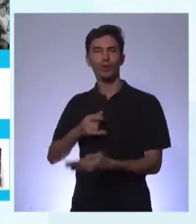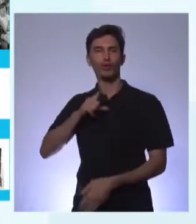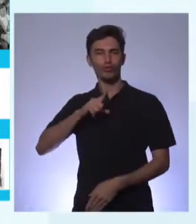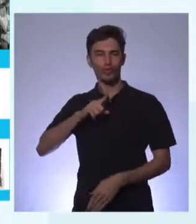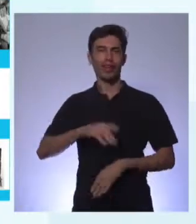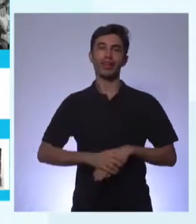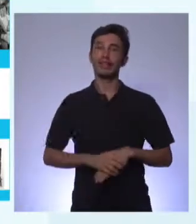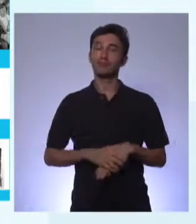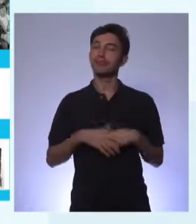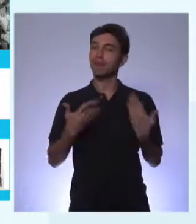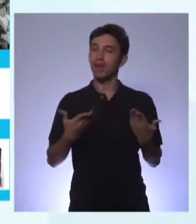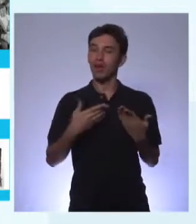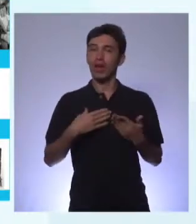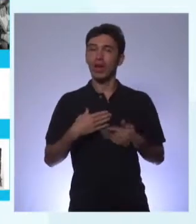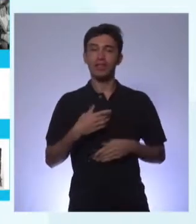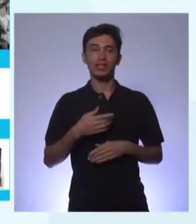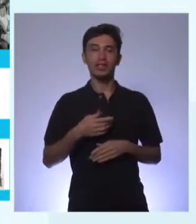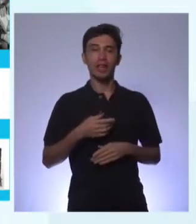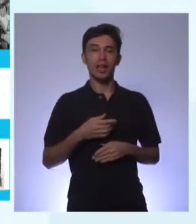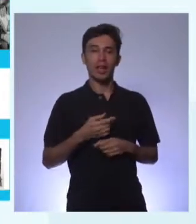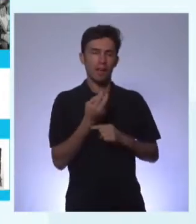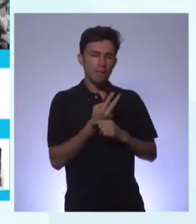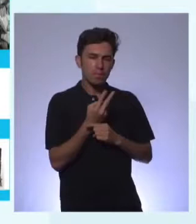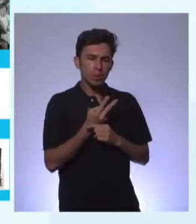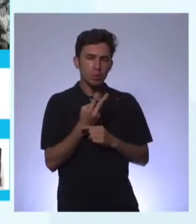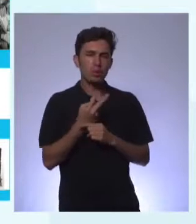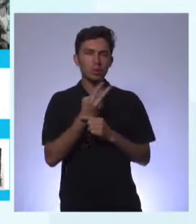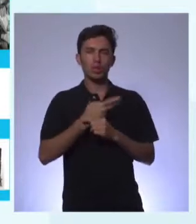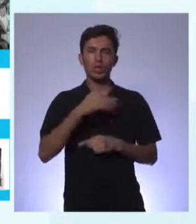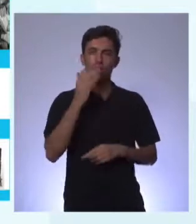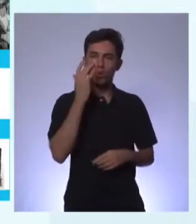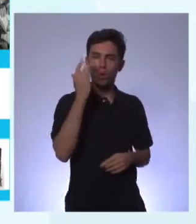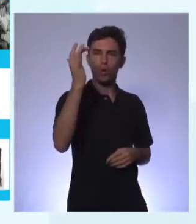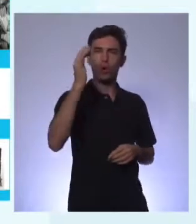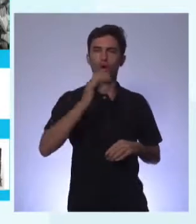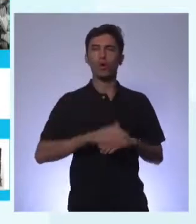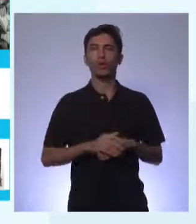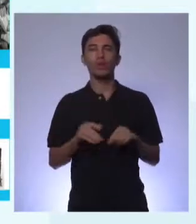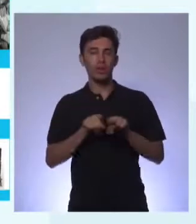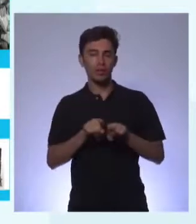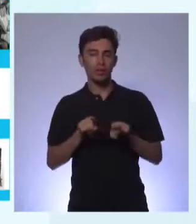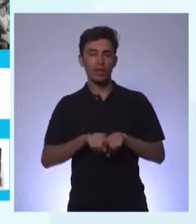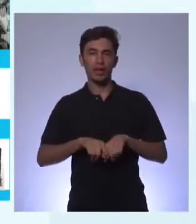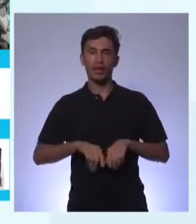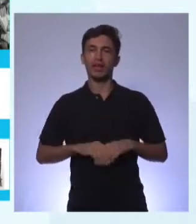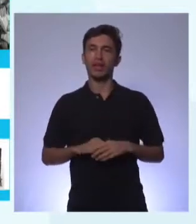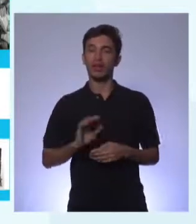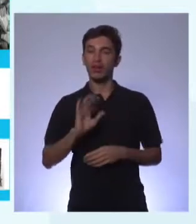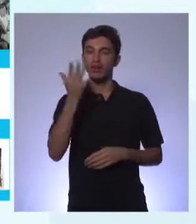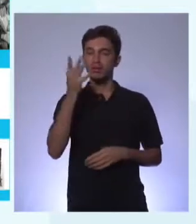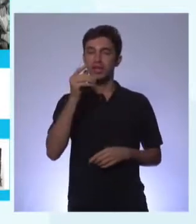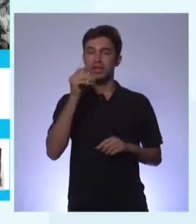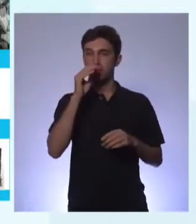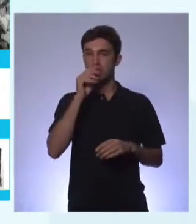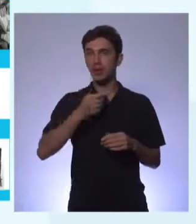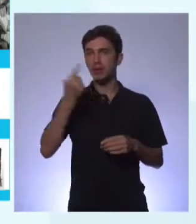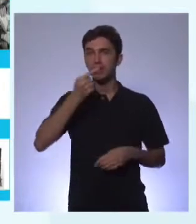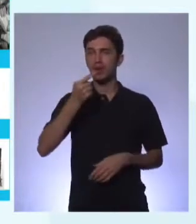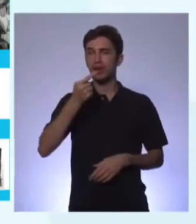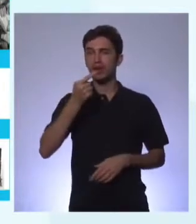essa busca, né, desenfreada pelo ouro, que vai acontecer primeiro